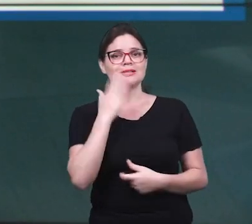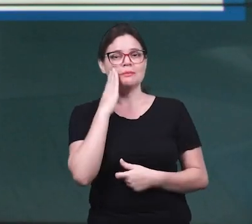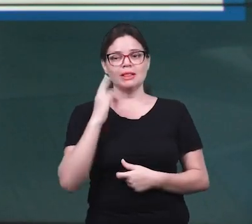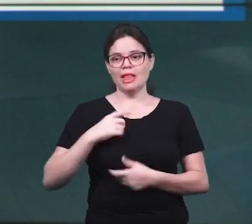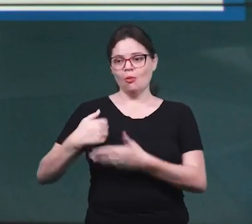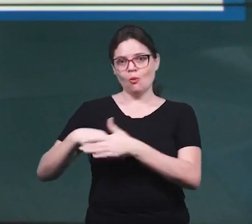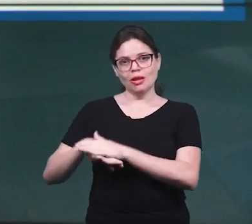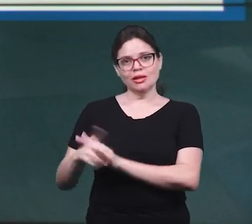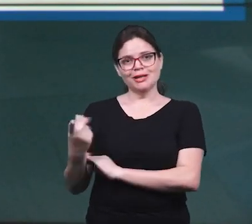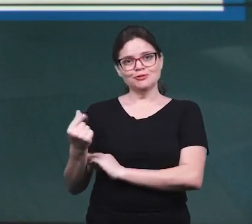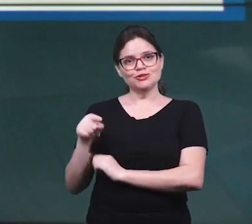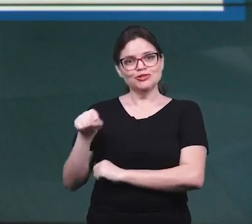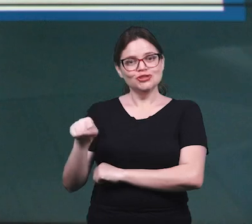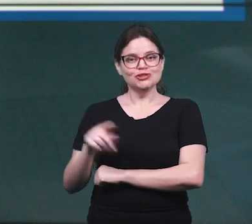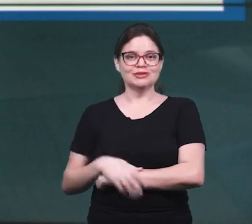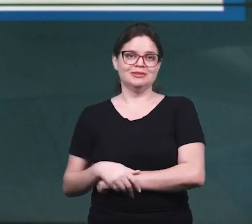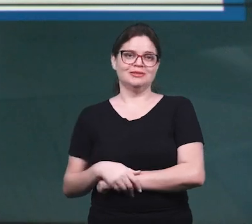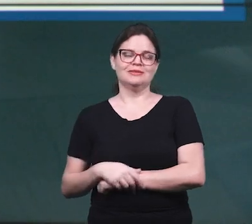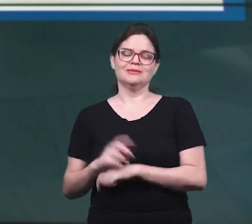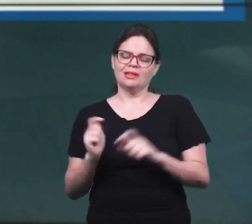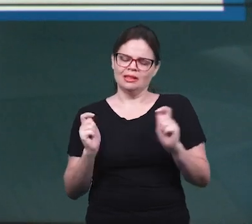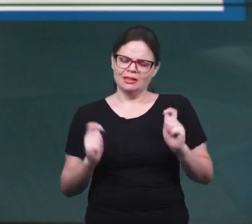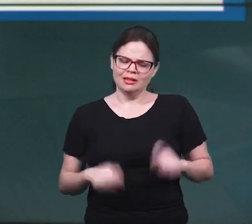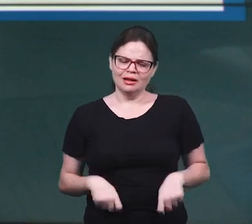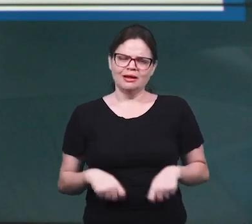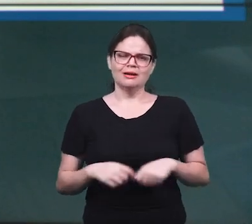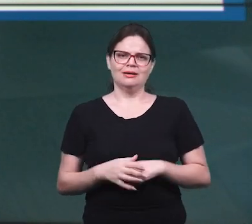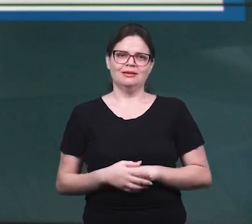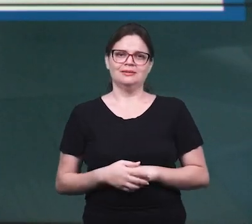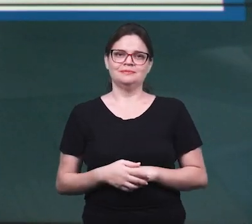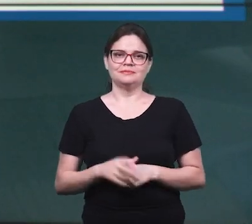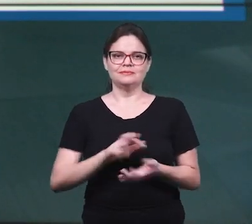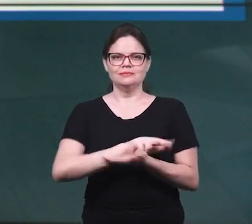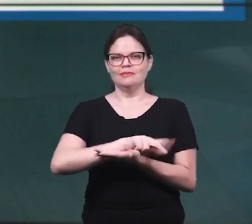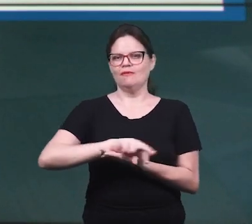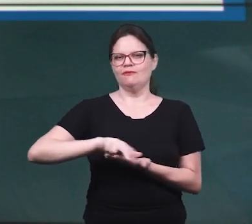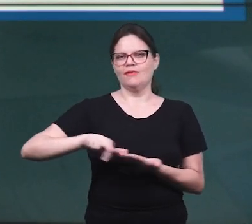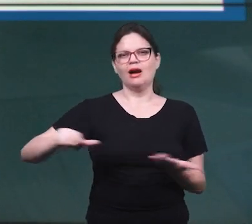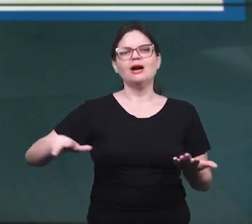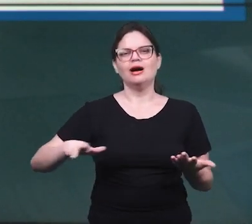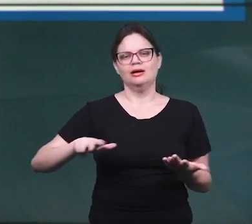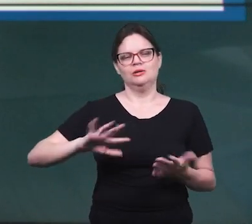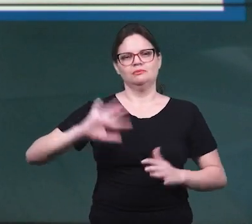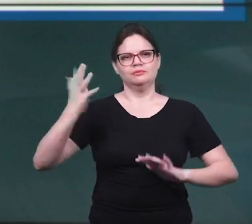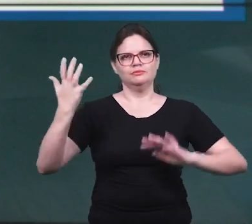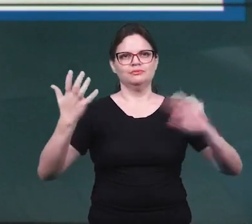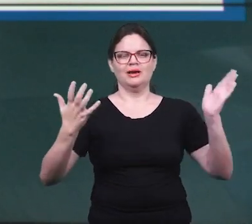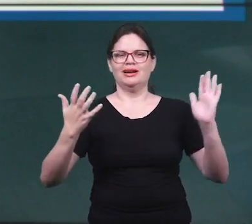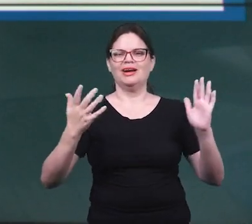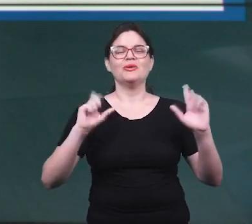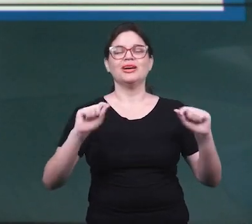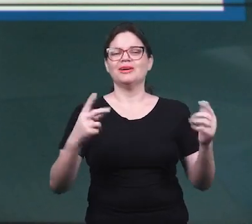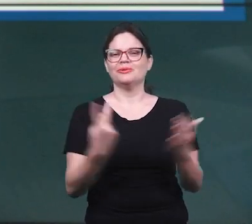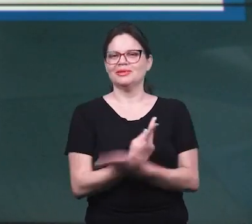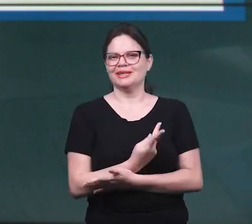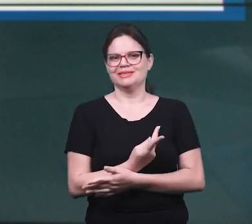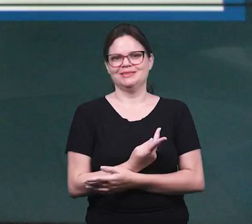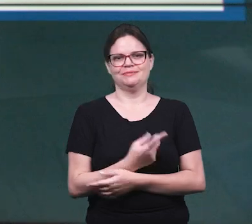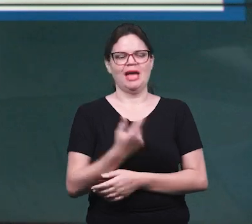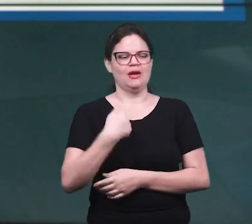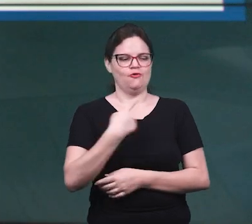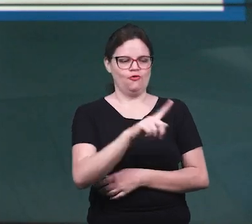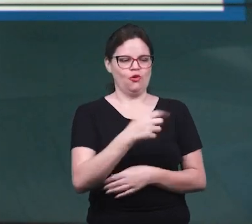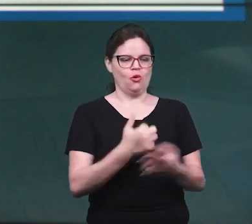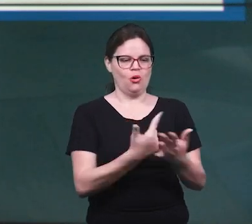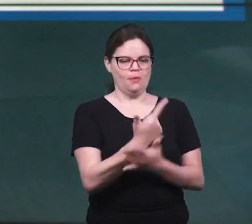construir outra casa. Em muitos casos, nós fazemos o inverso. Eu vou comprar um carro